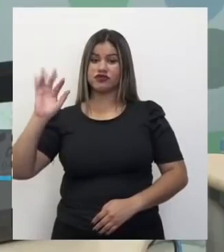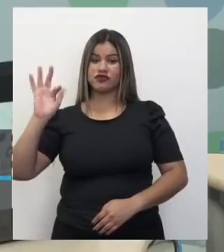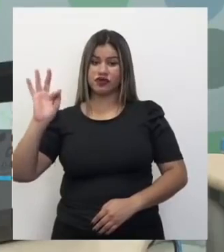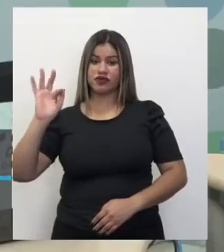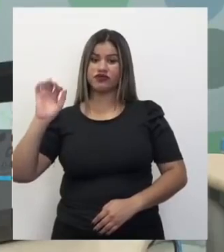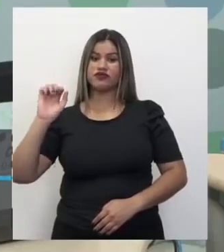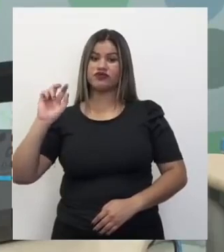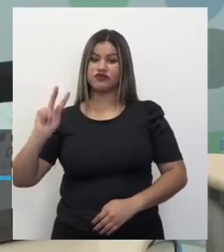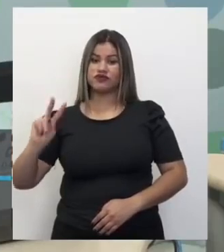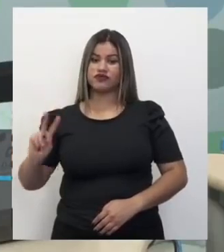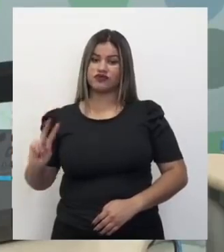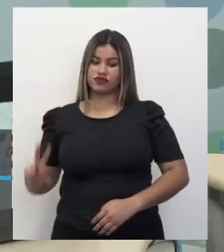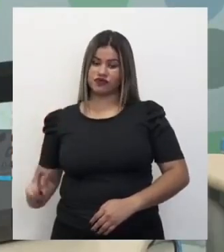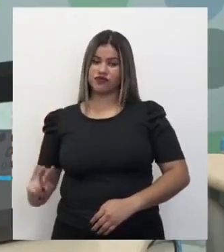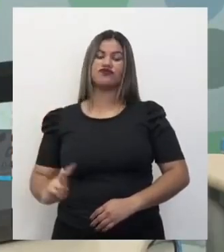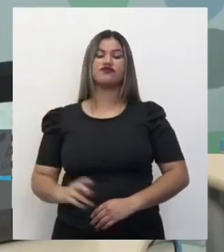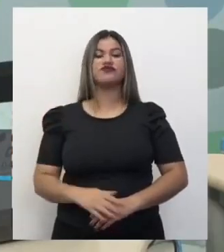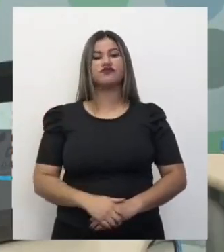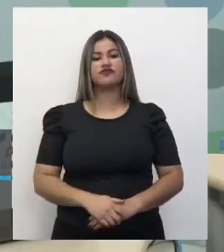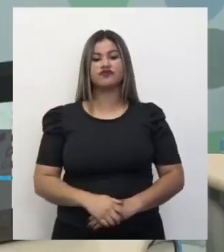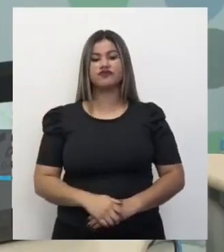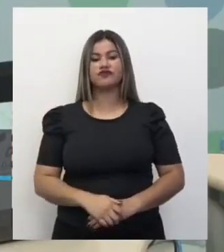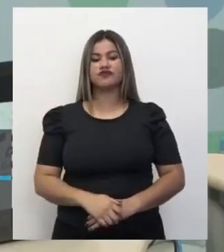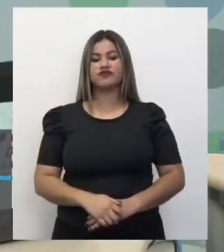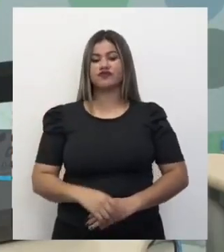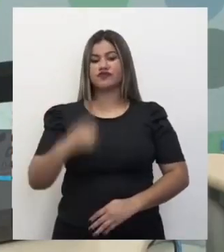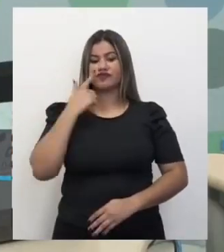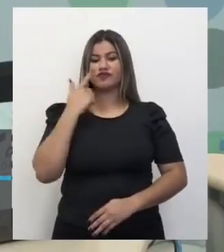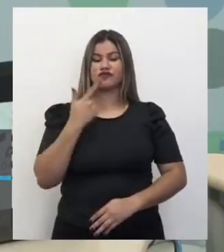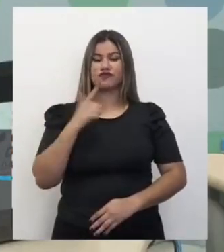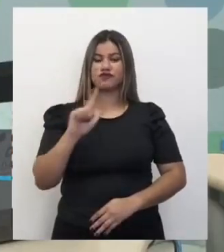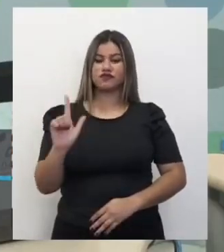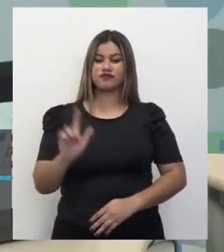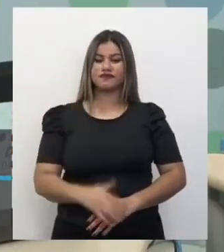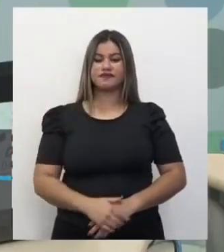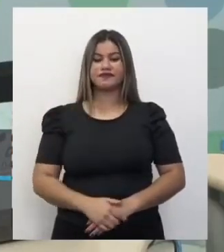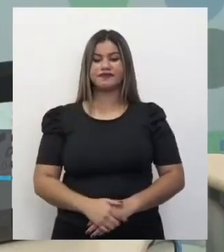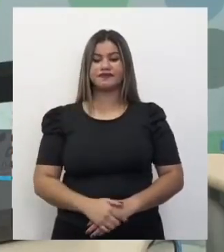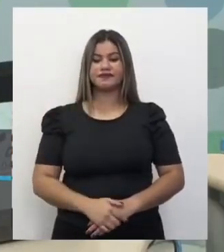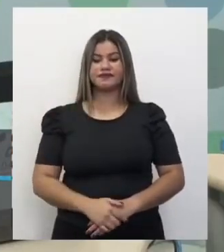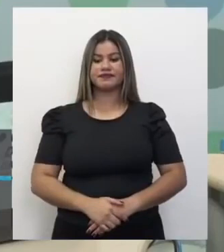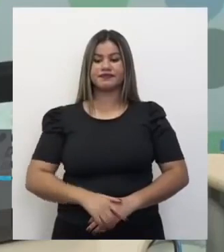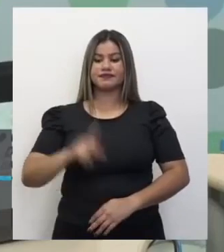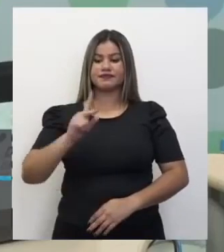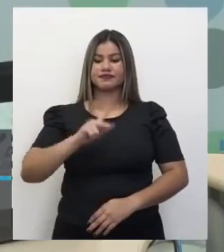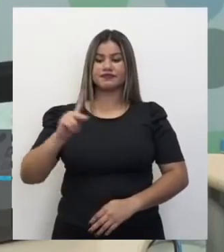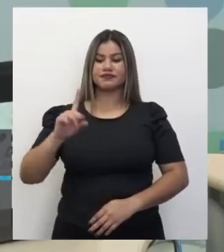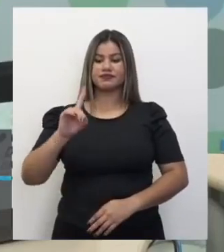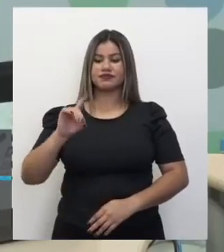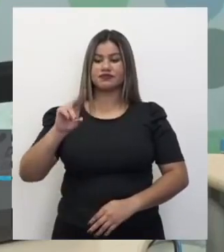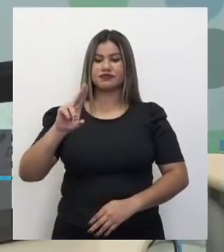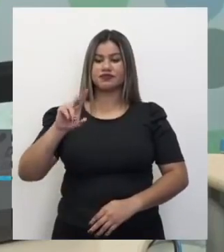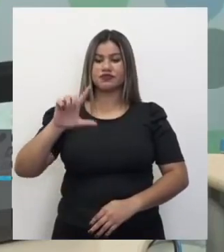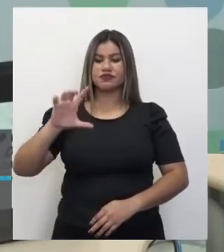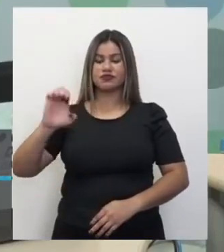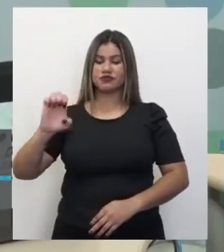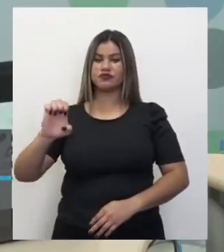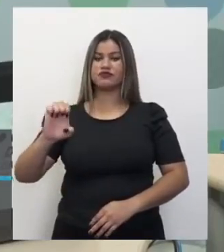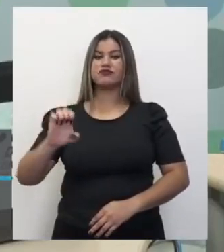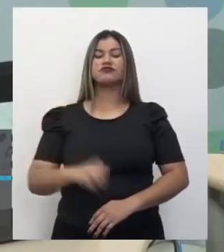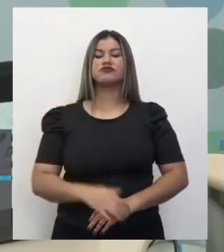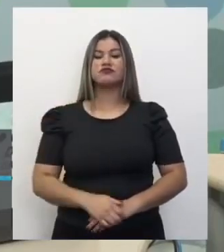verdadeiro. Vamos ver o que mais aqui. A Produce, a Yasmin da Produce